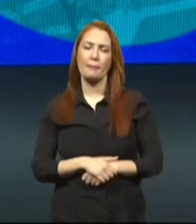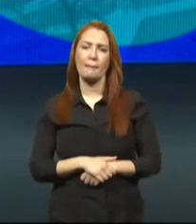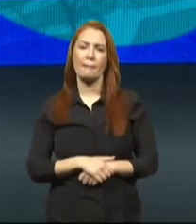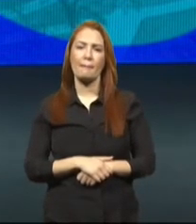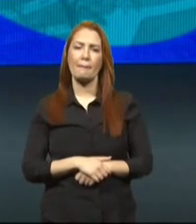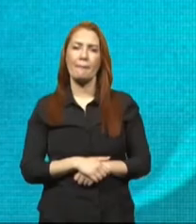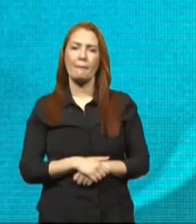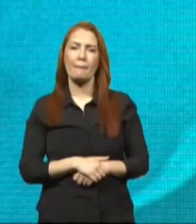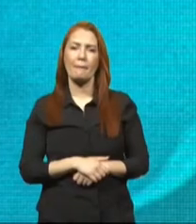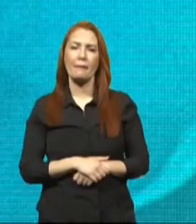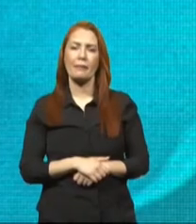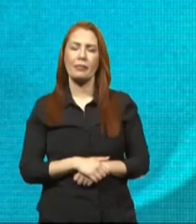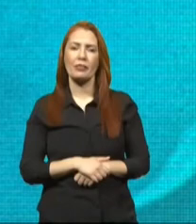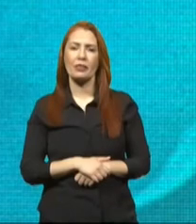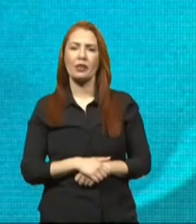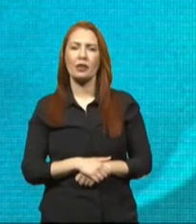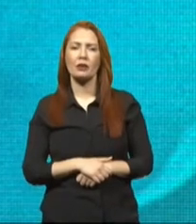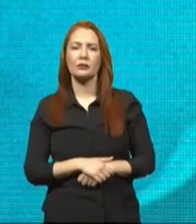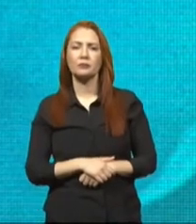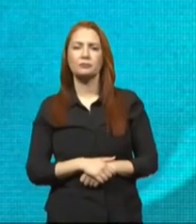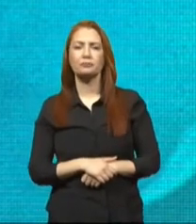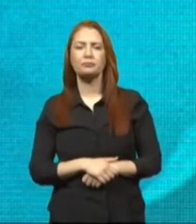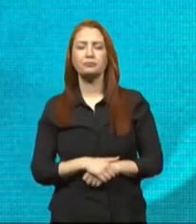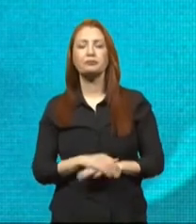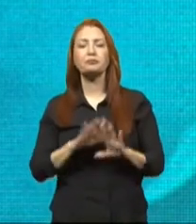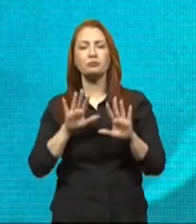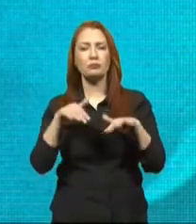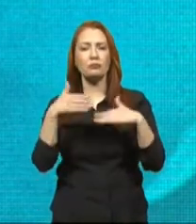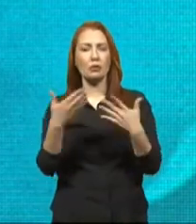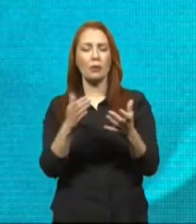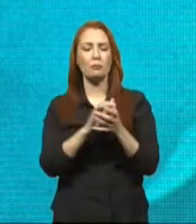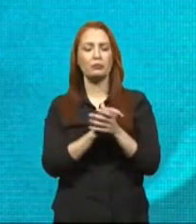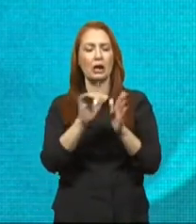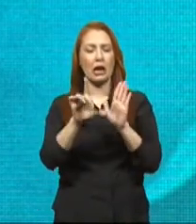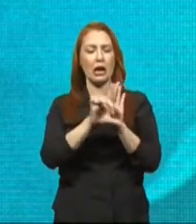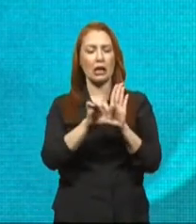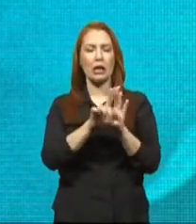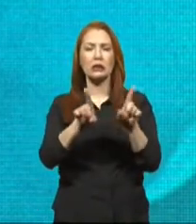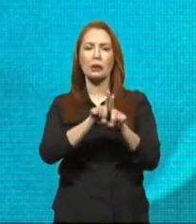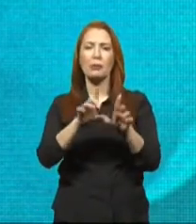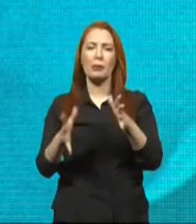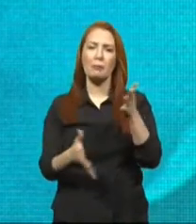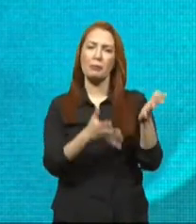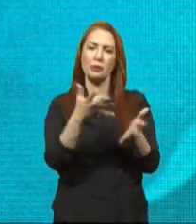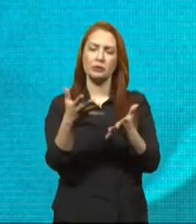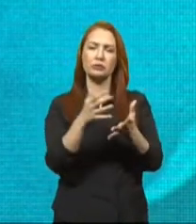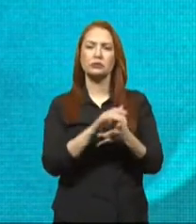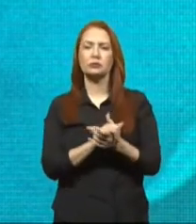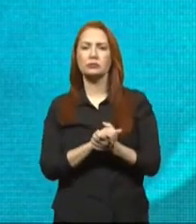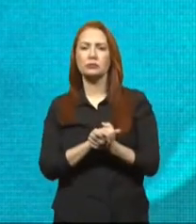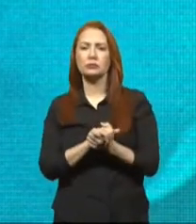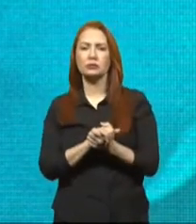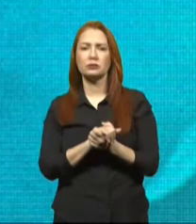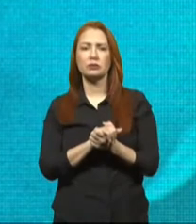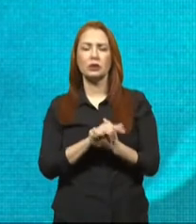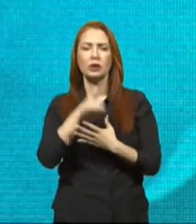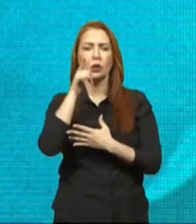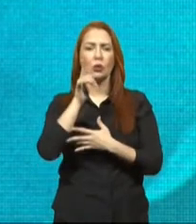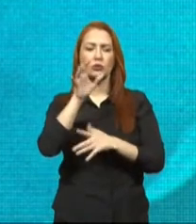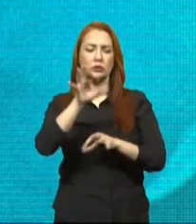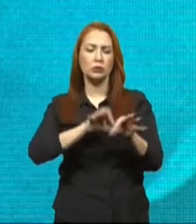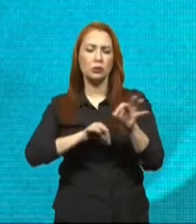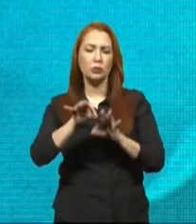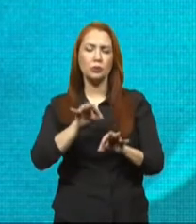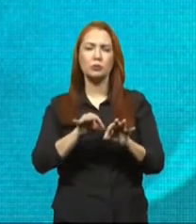Eu vejo que, por a lei também patrocinar, né, também ter um direcionamento para essa parte, né,